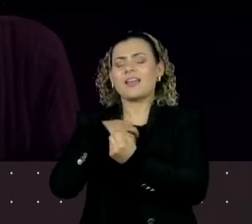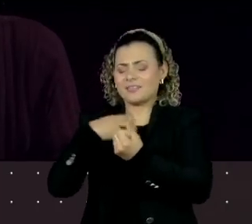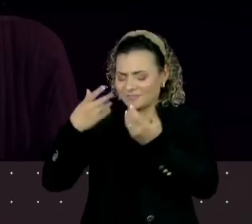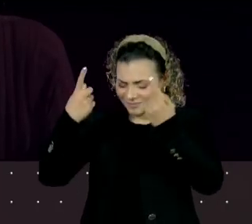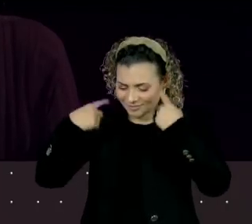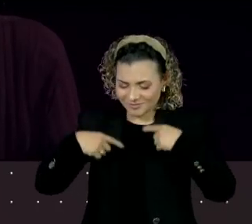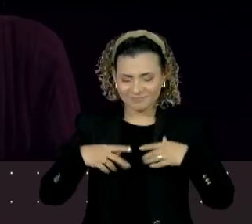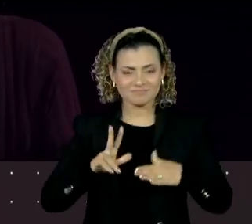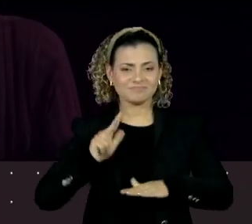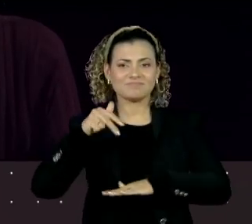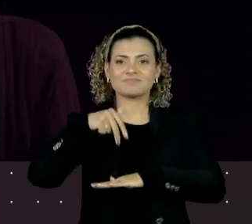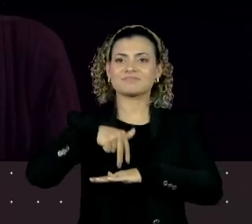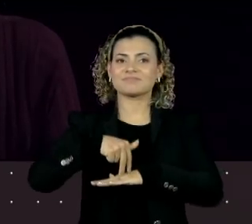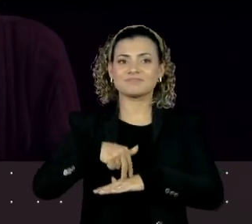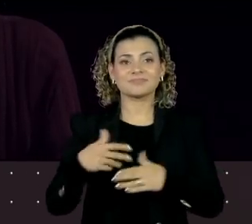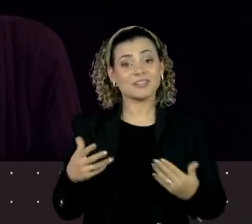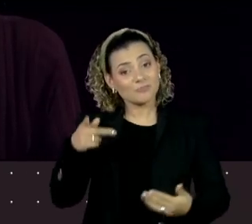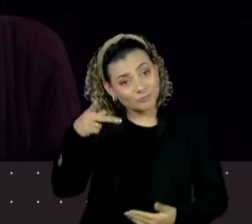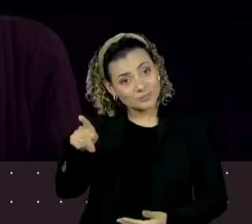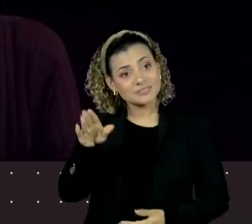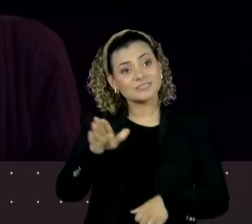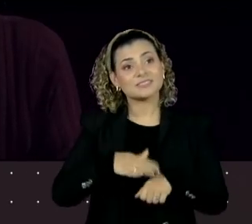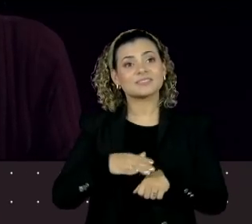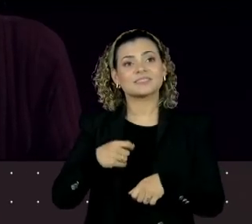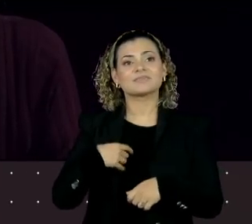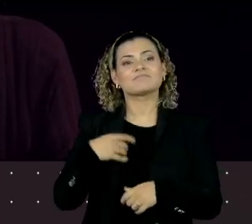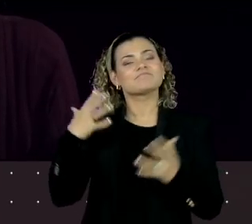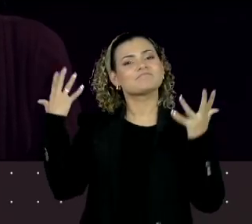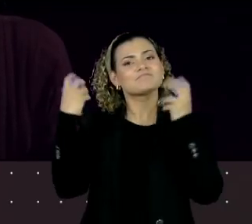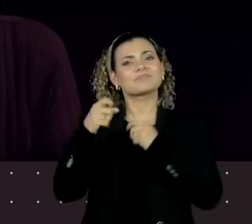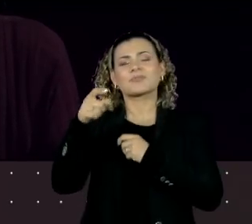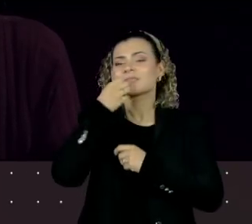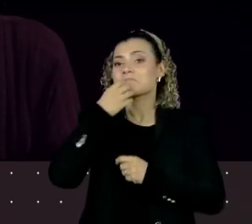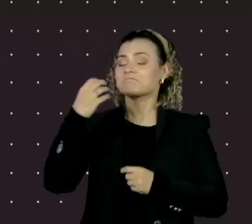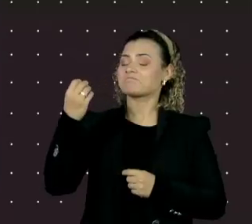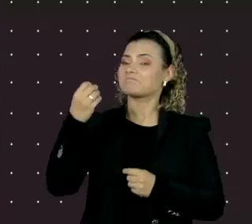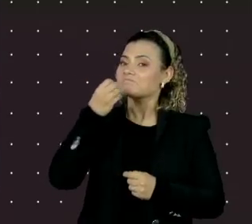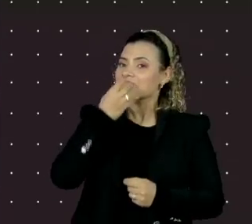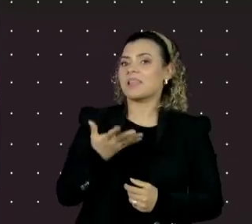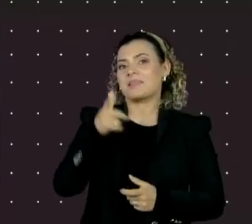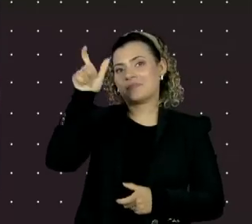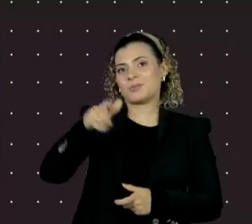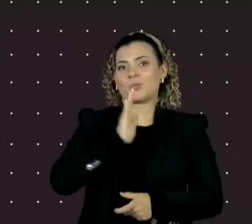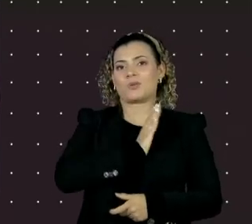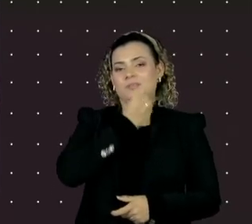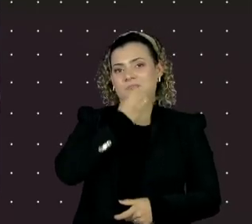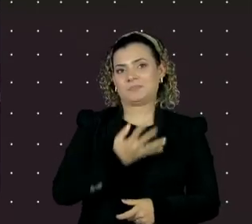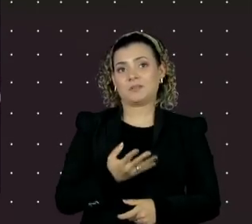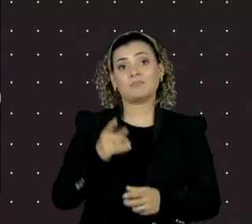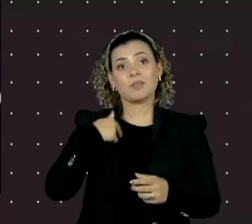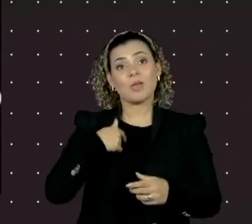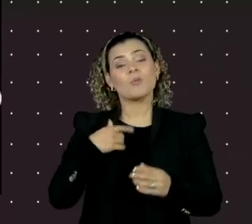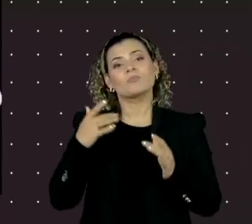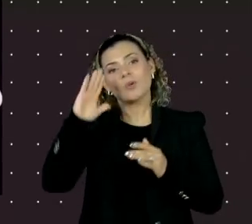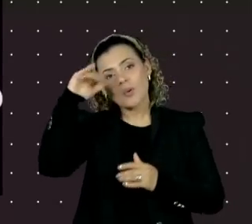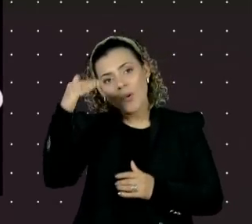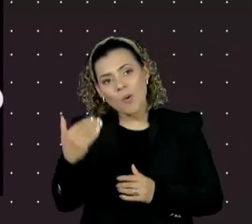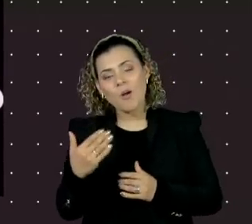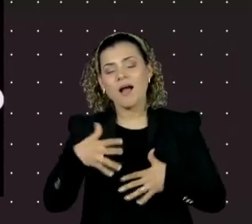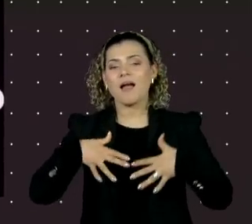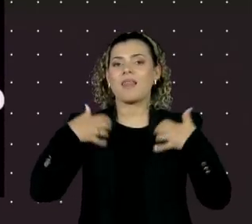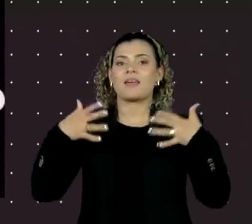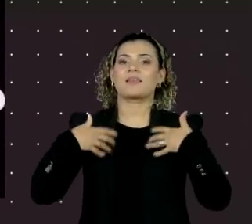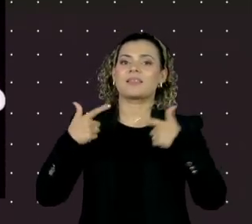sensualidade, enfim, por você ser essa pessoa luminosa do bem que você é e com quem eu tive a alegria, a honra de